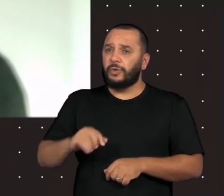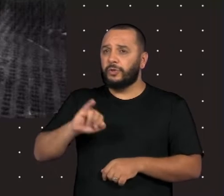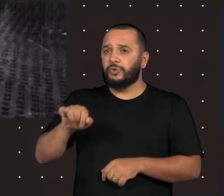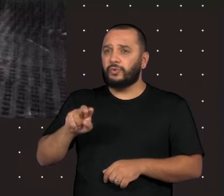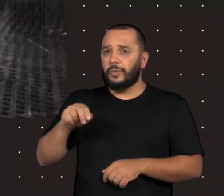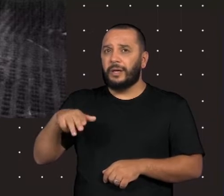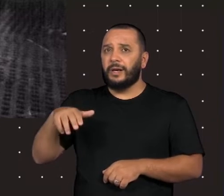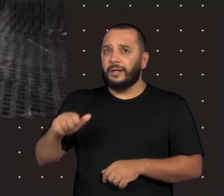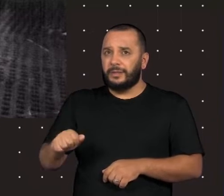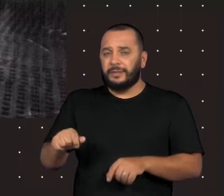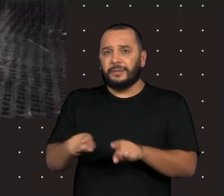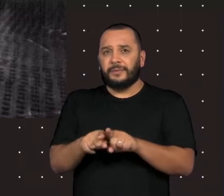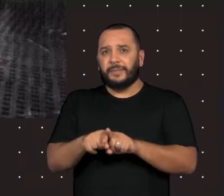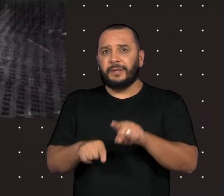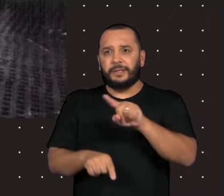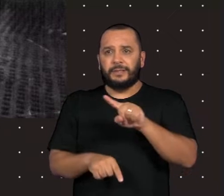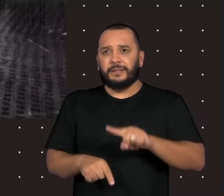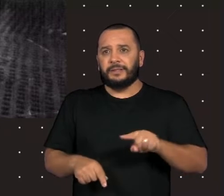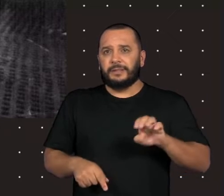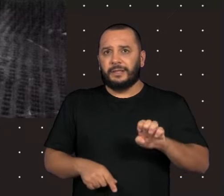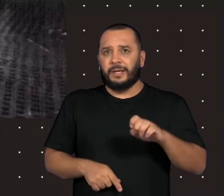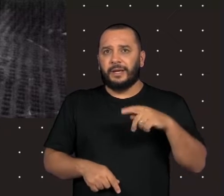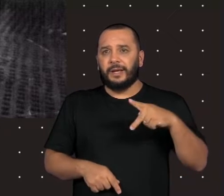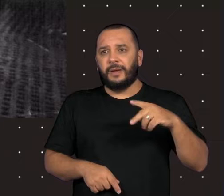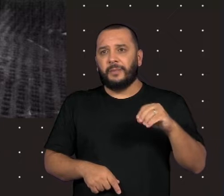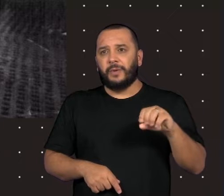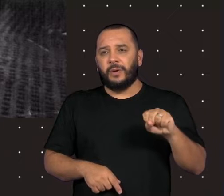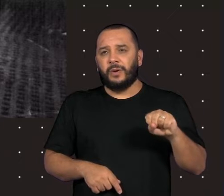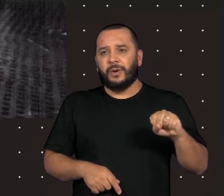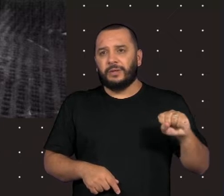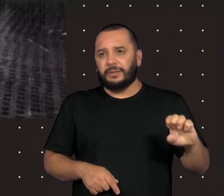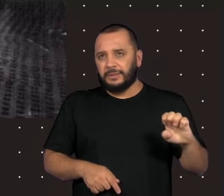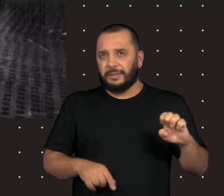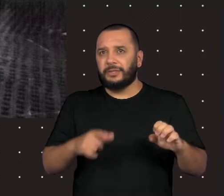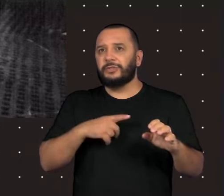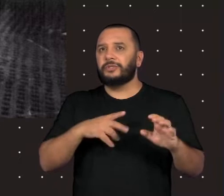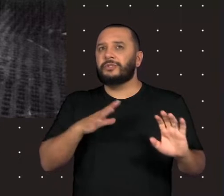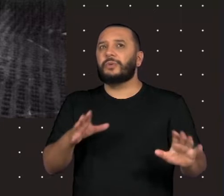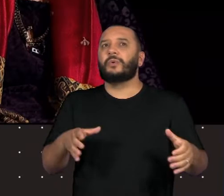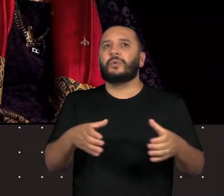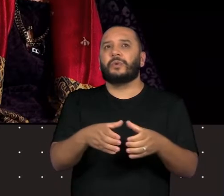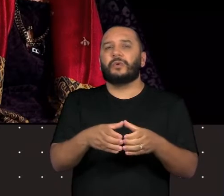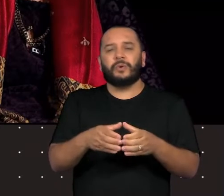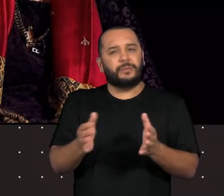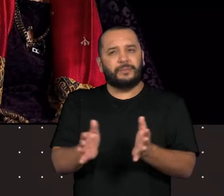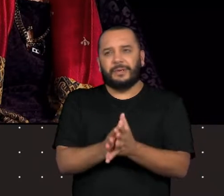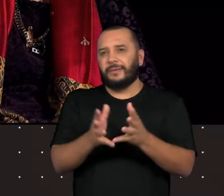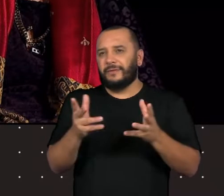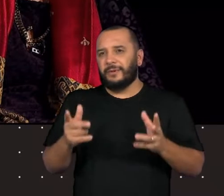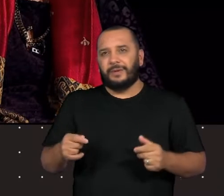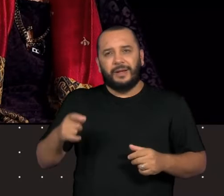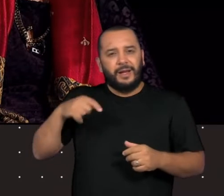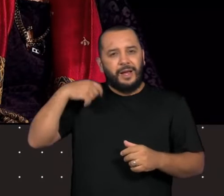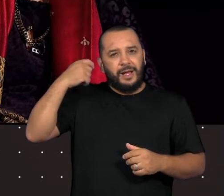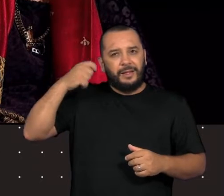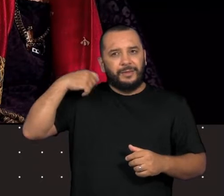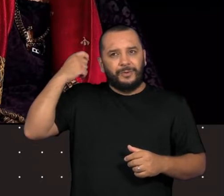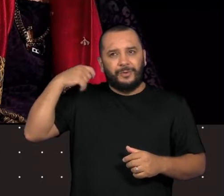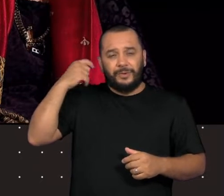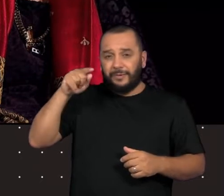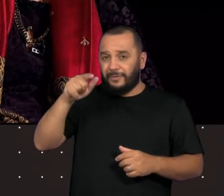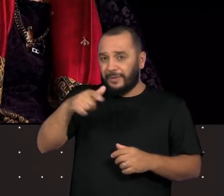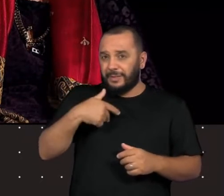Posse Neto, né? Com um time, com uma equipe maravilhosa de atores, onde você abria